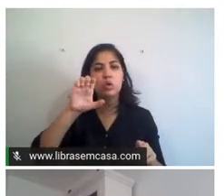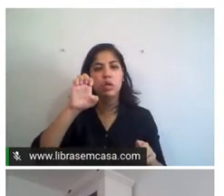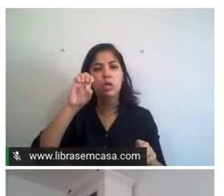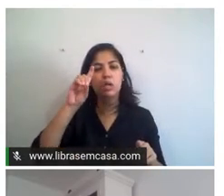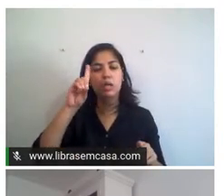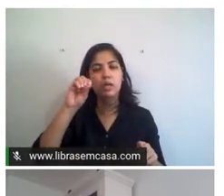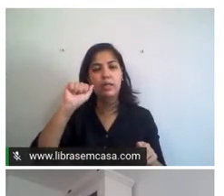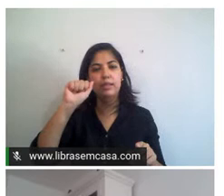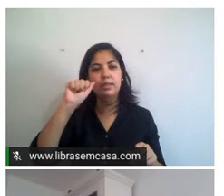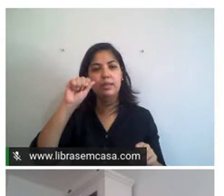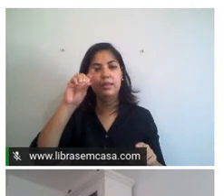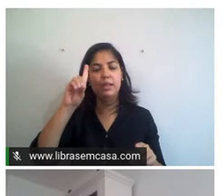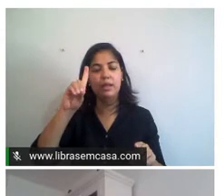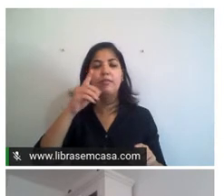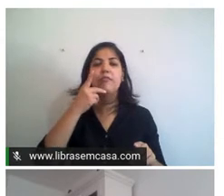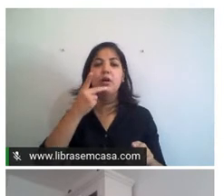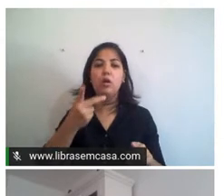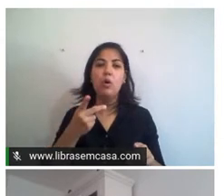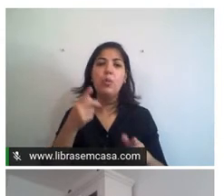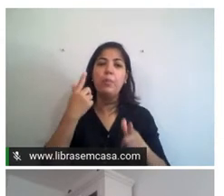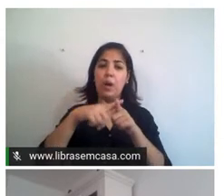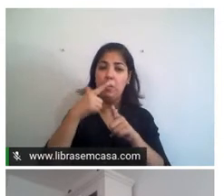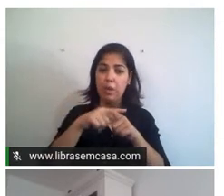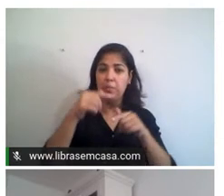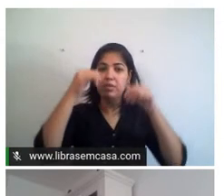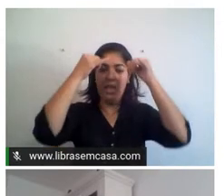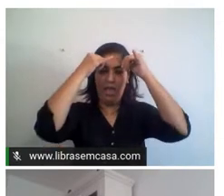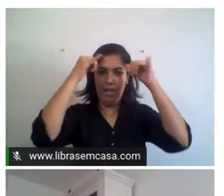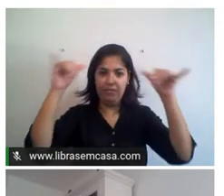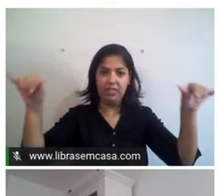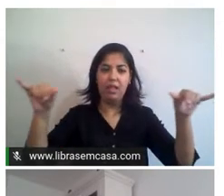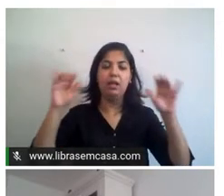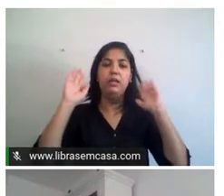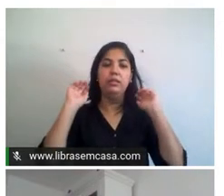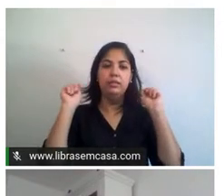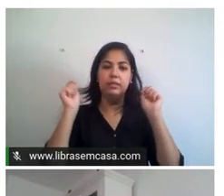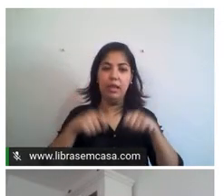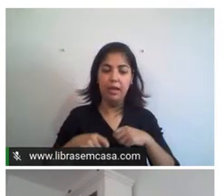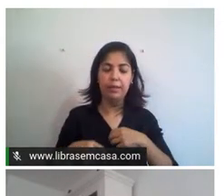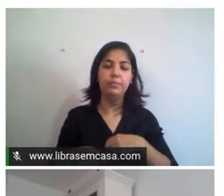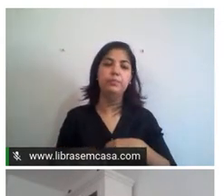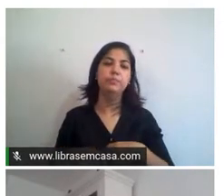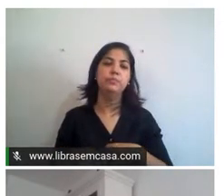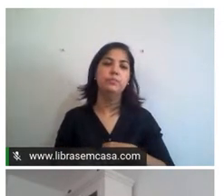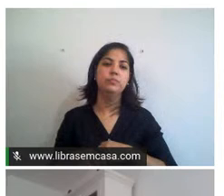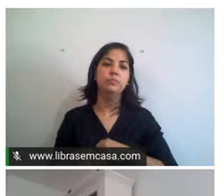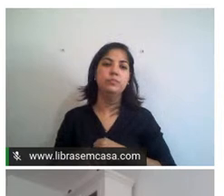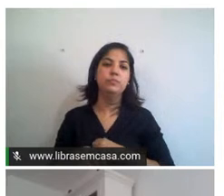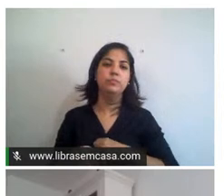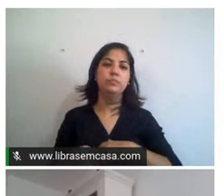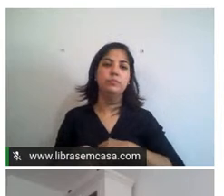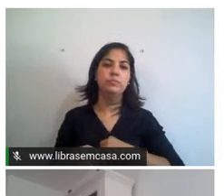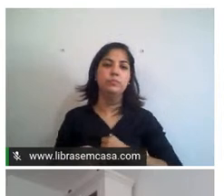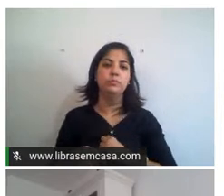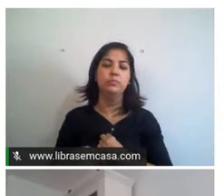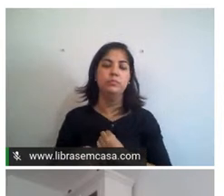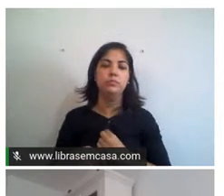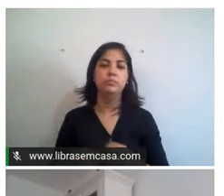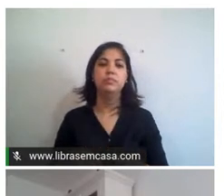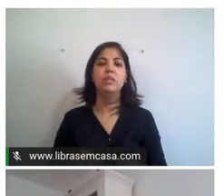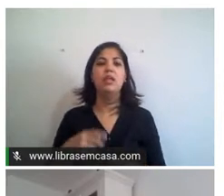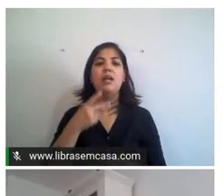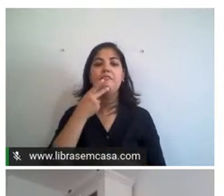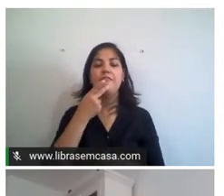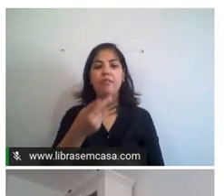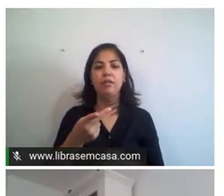evitáveis, mas esse sistema alimentar atual, a fala da Beta aqui no meio,